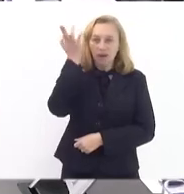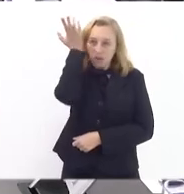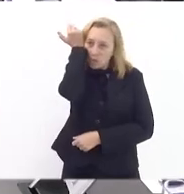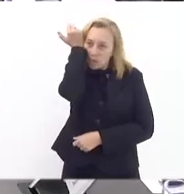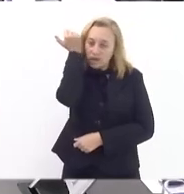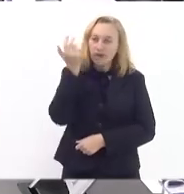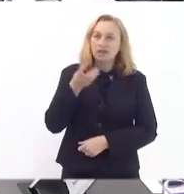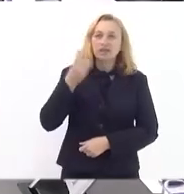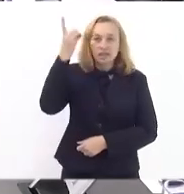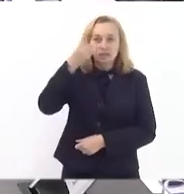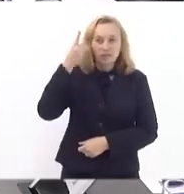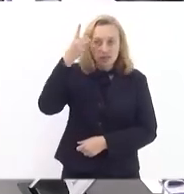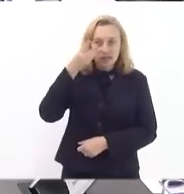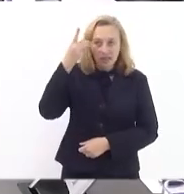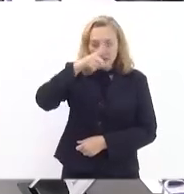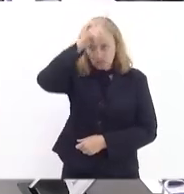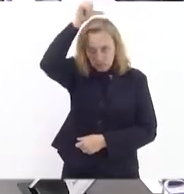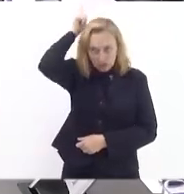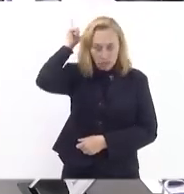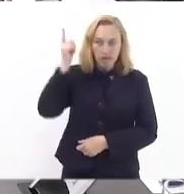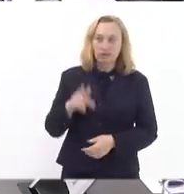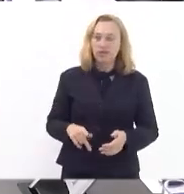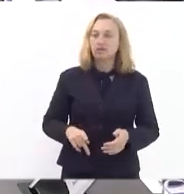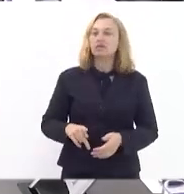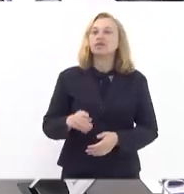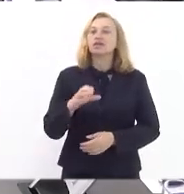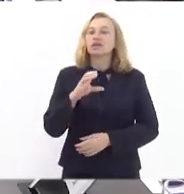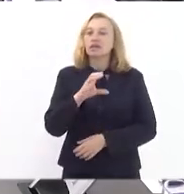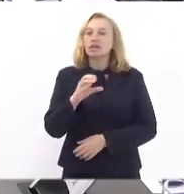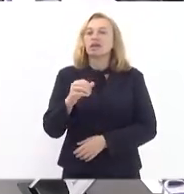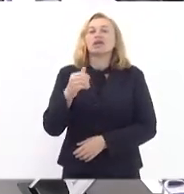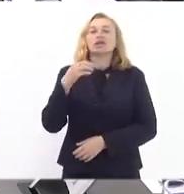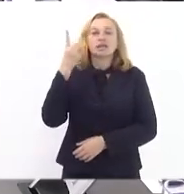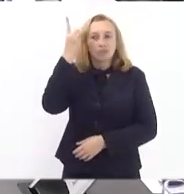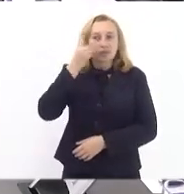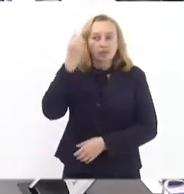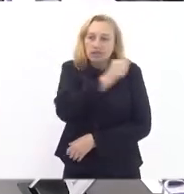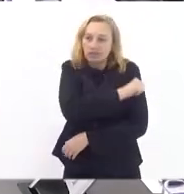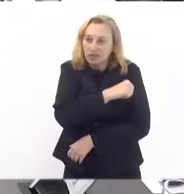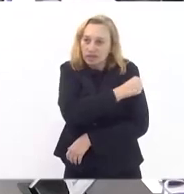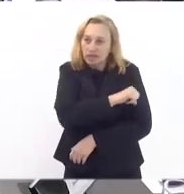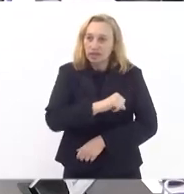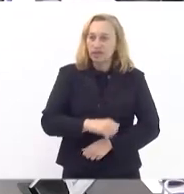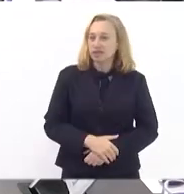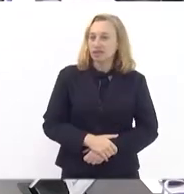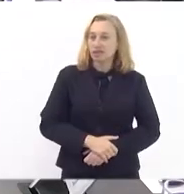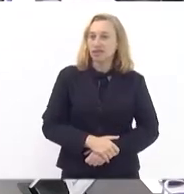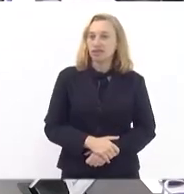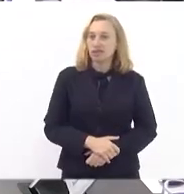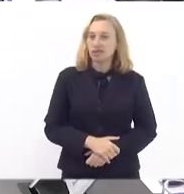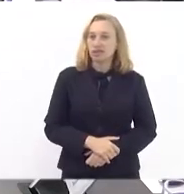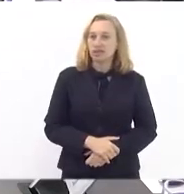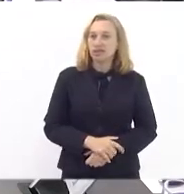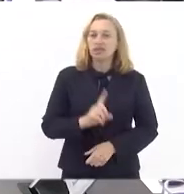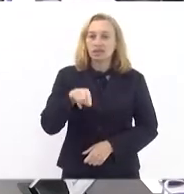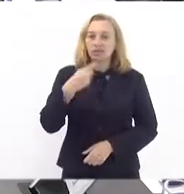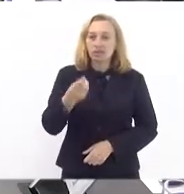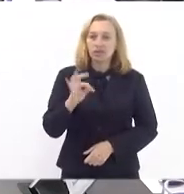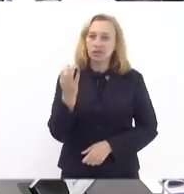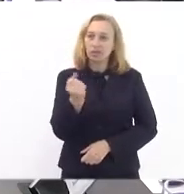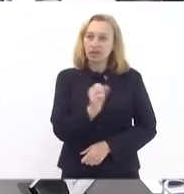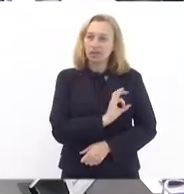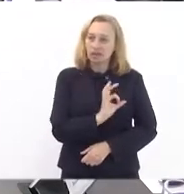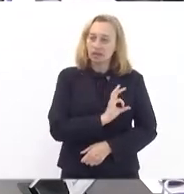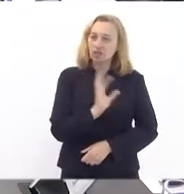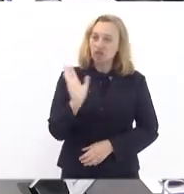Deputado Luiz Paulo mesmo dessa CPI Deputado a enfermeira região Rejane também membro da CPI oi Marta